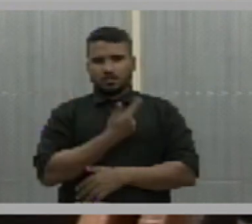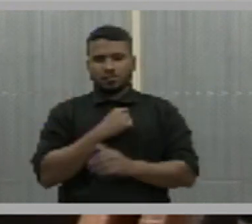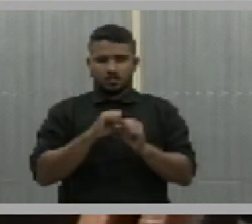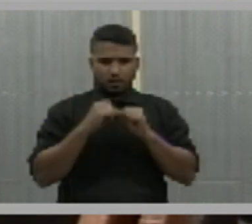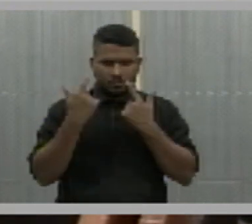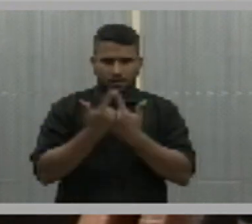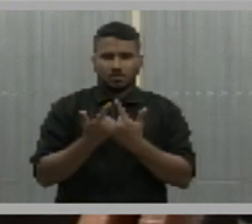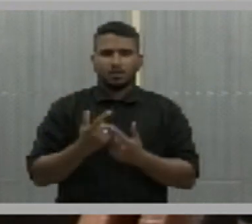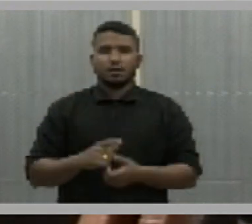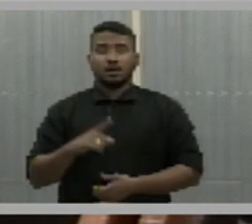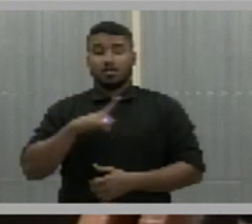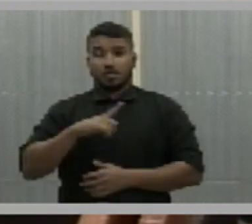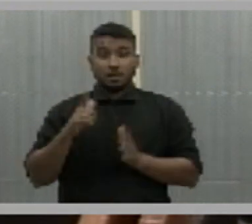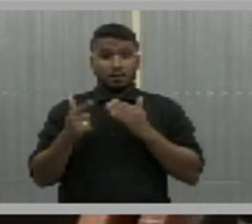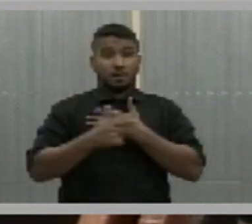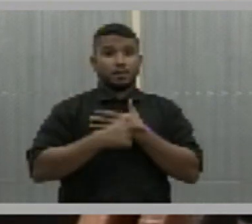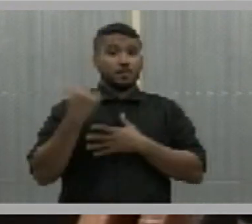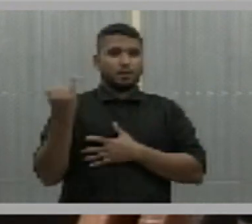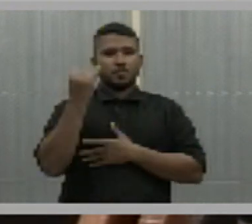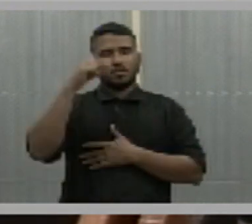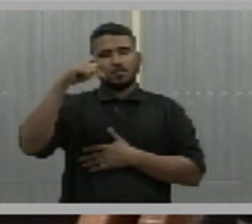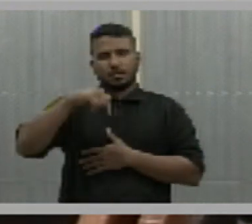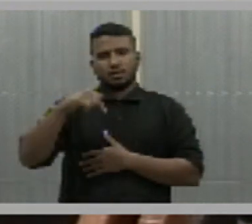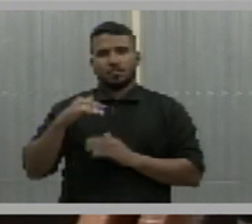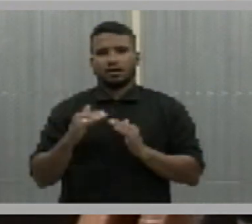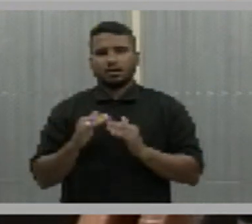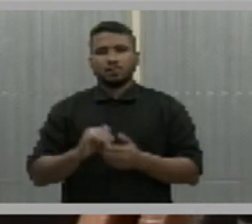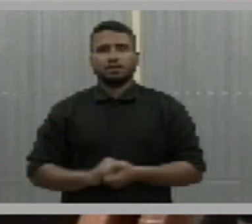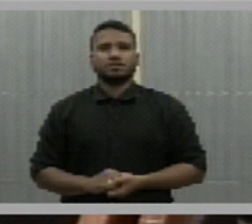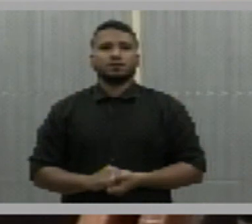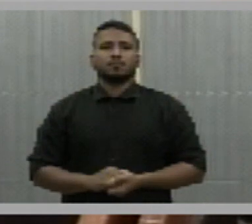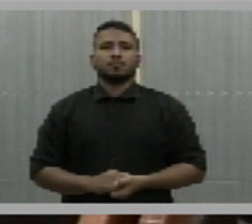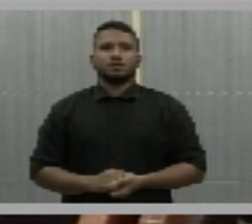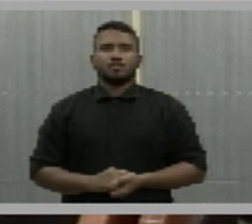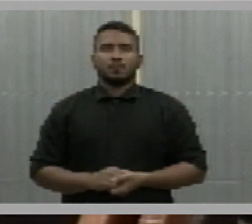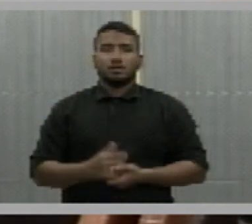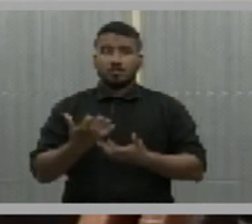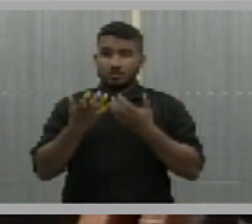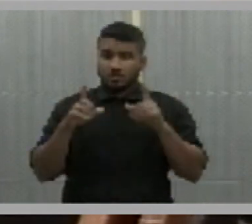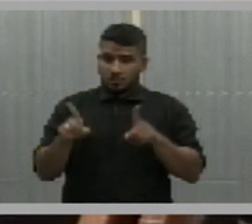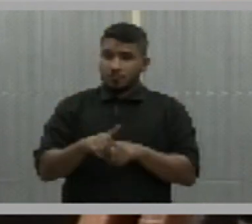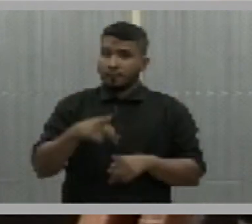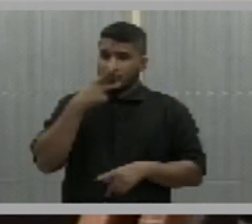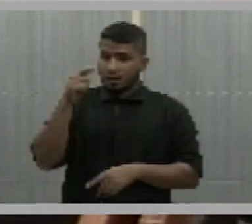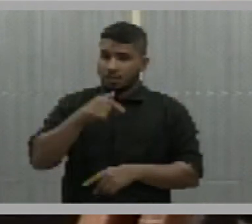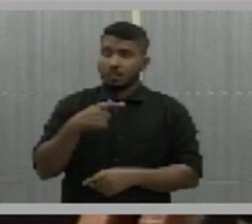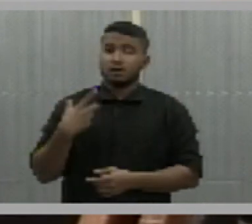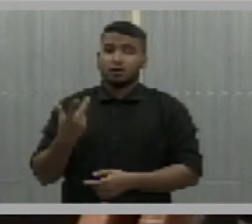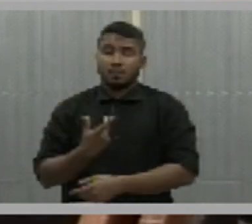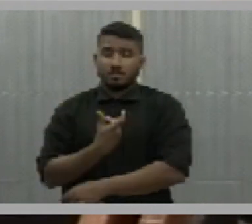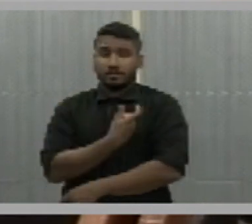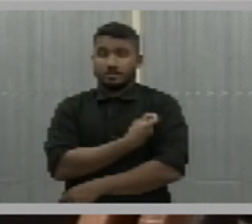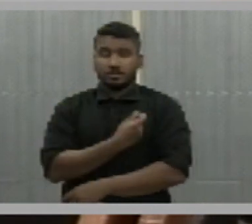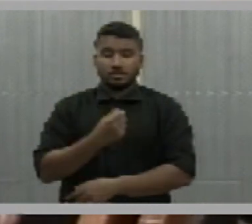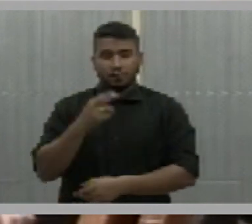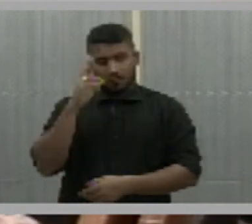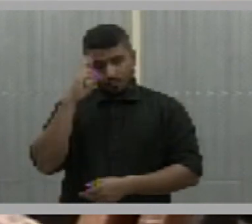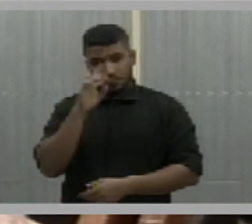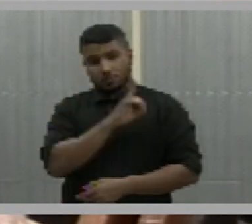o seu papel no Parlamento. Também quero fazer uma fala sobre a vacina, deputado Franzé,